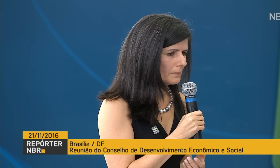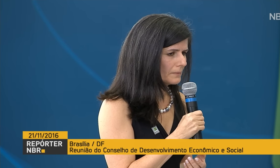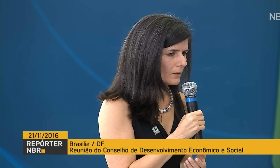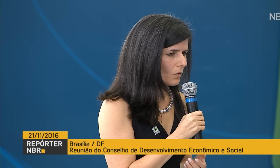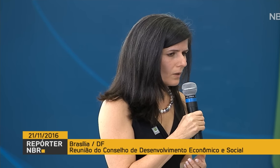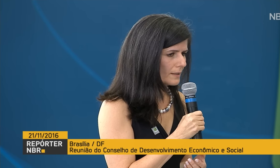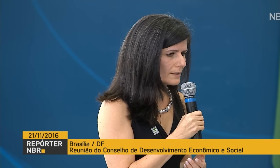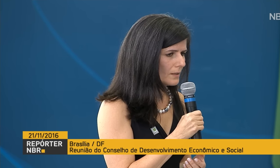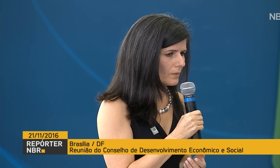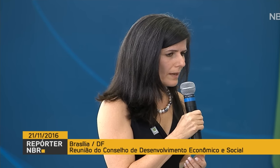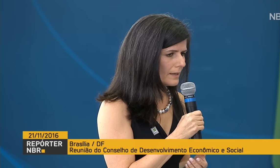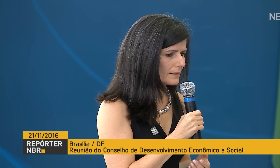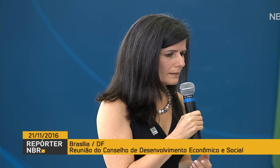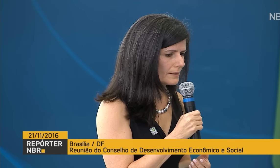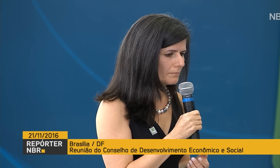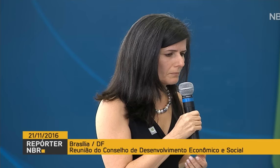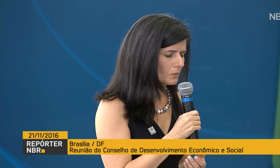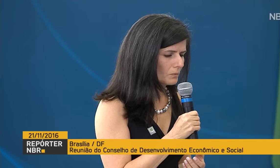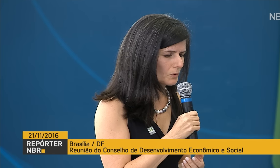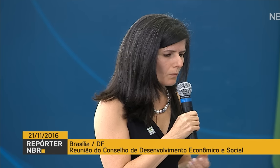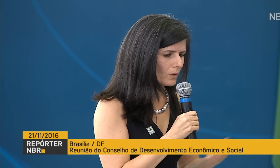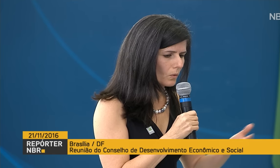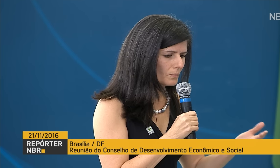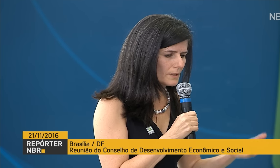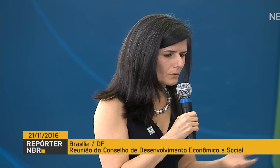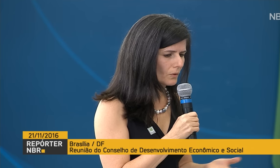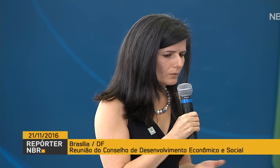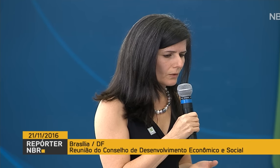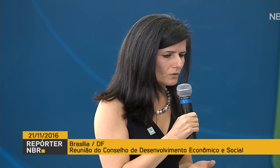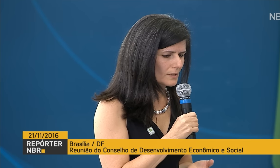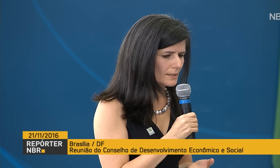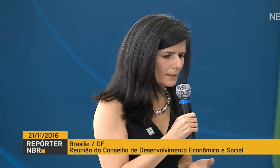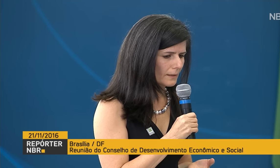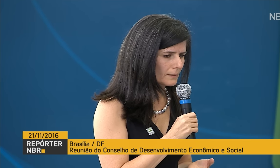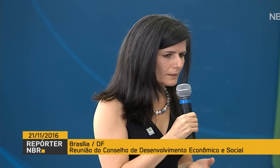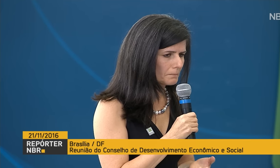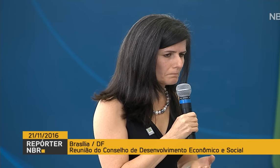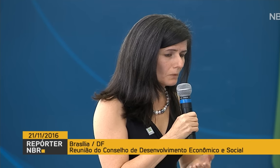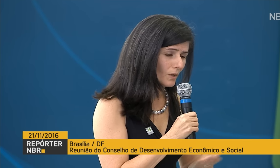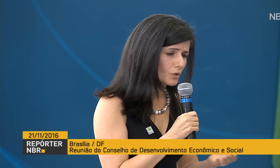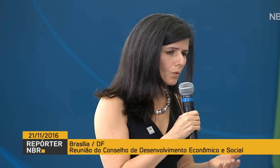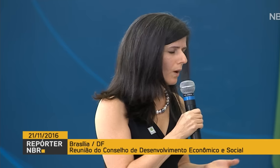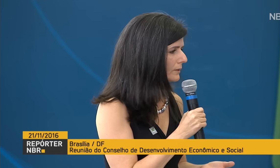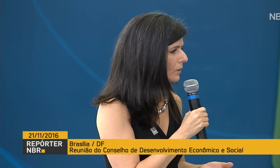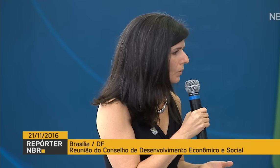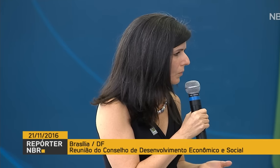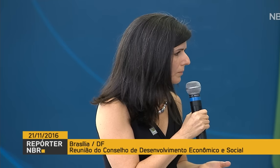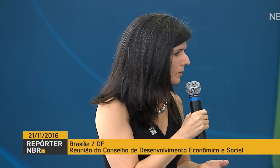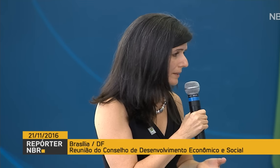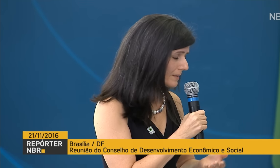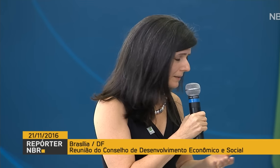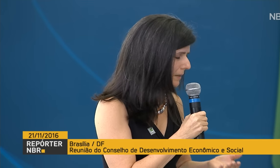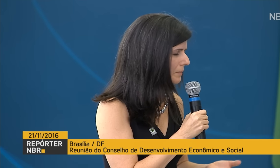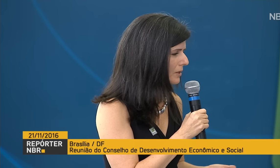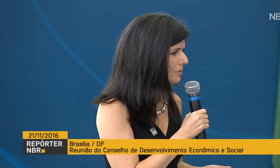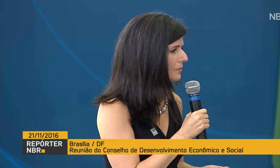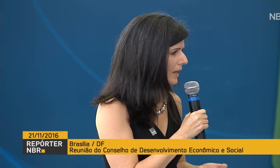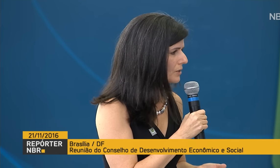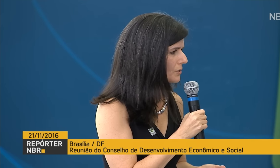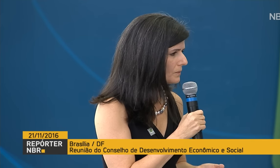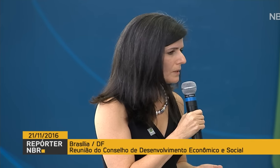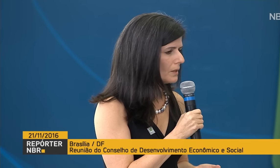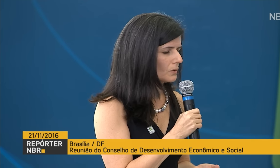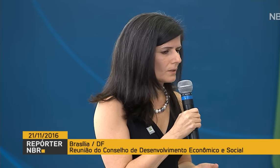a minha colocação é essa, quer dizer, como economista, o que eu tenho a dizer é que eu acho que o quadro econômico é